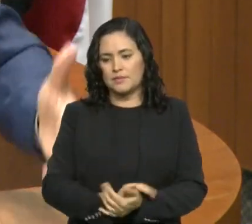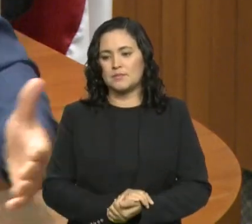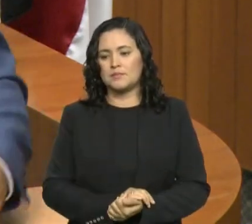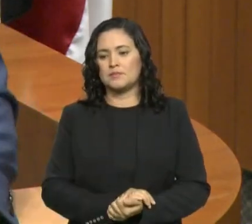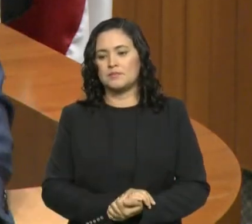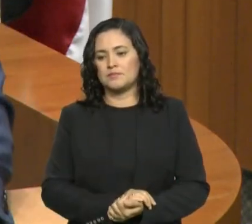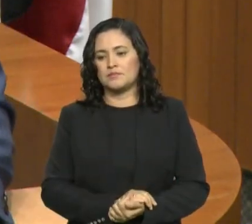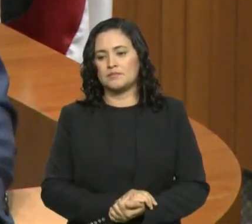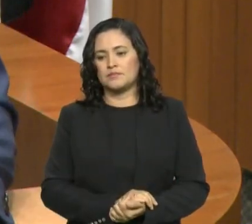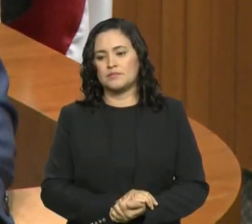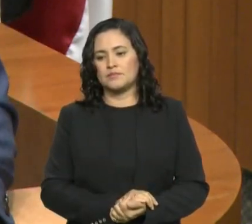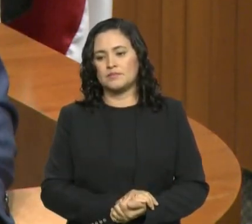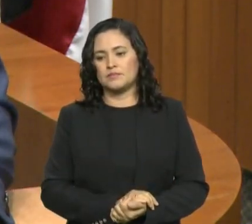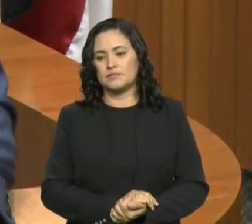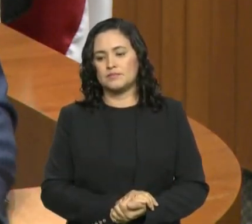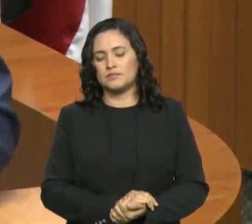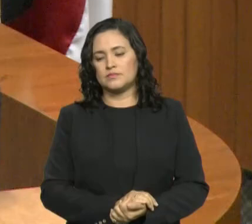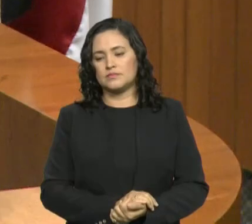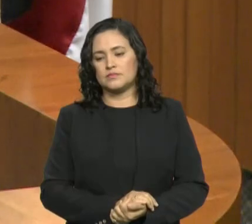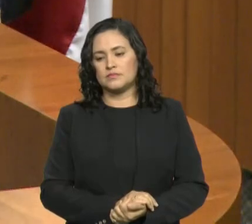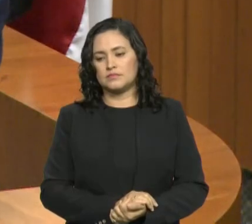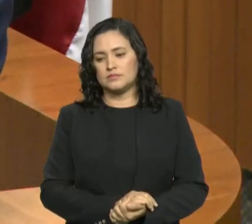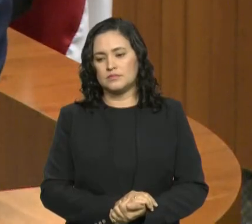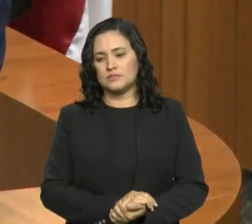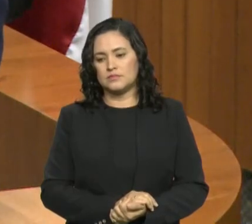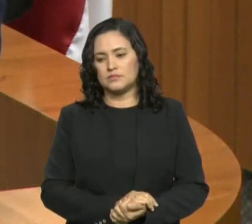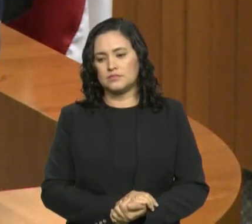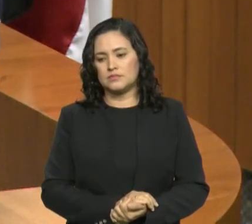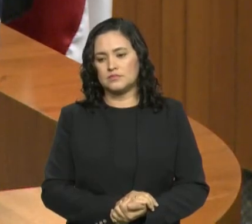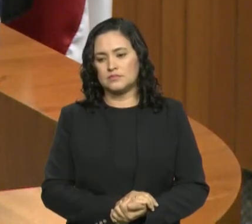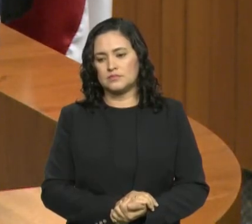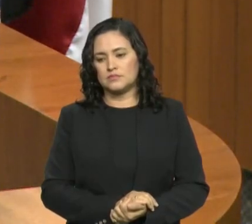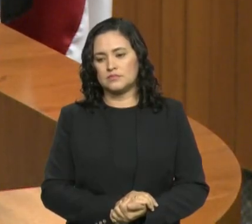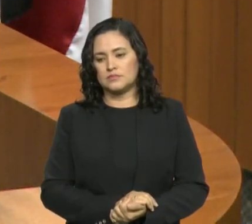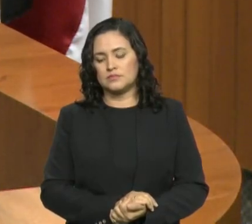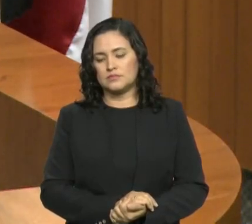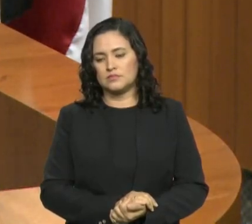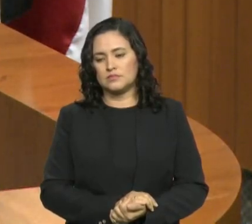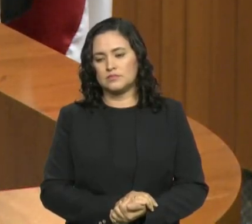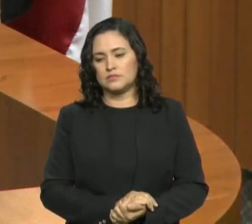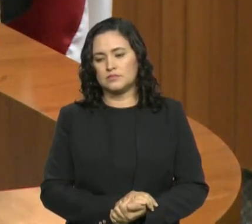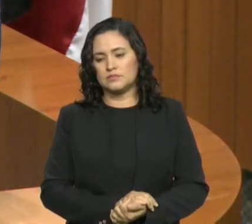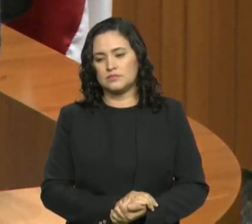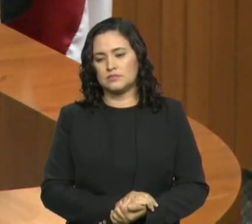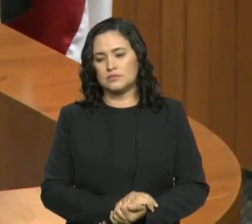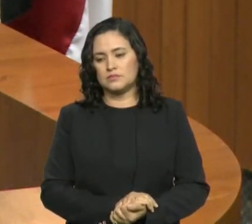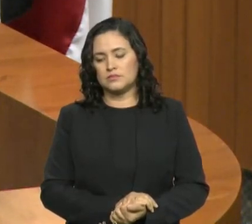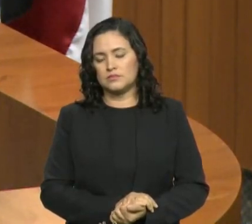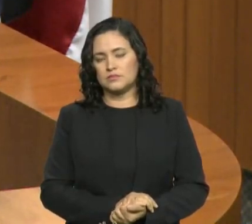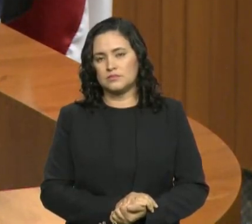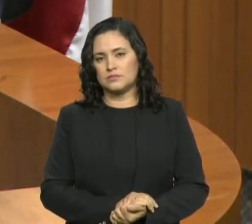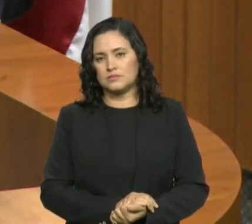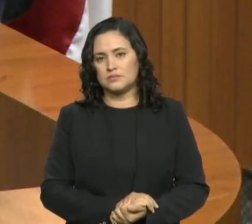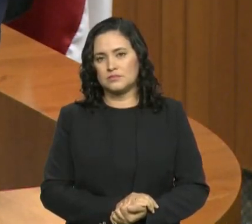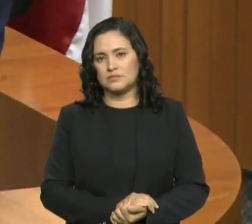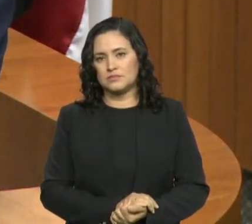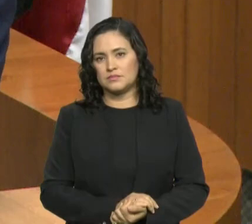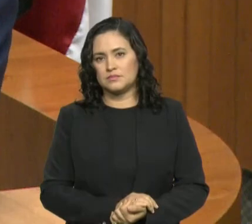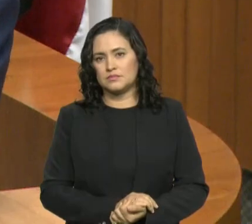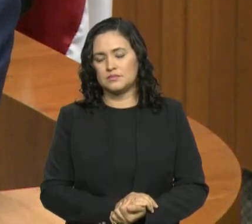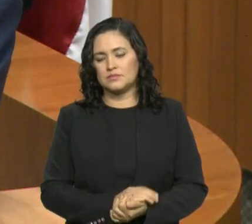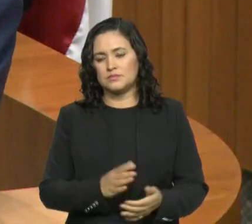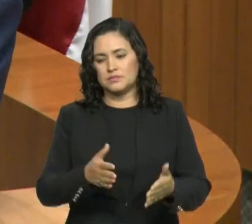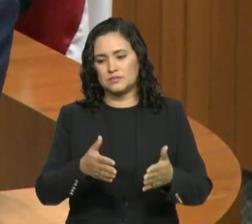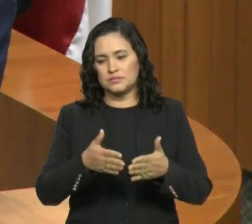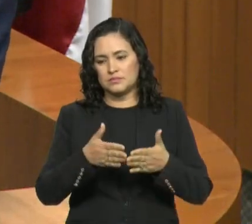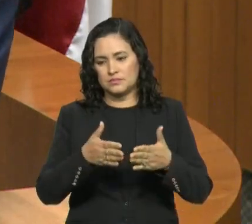a oportunidade para isso. Deputado, agradecer Eric. O apoio de todos, senhor. Deputado. Ricardo Arruda. Oi, Ricardo. Só um